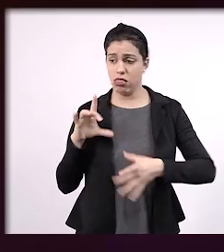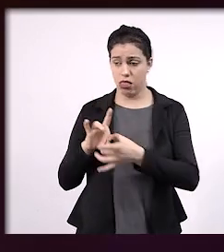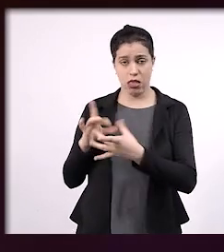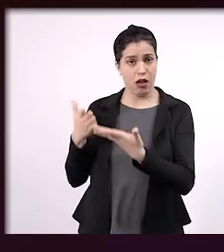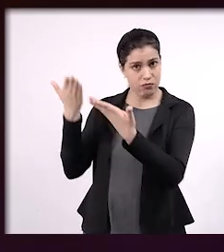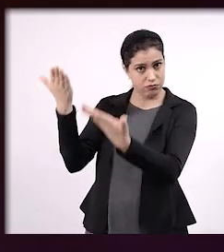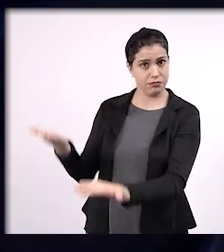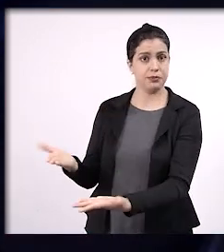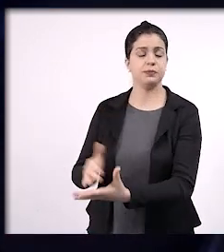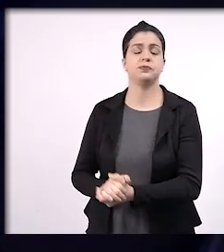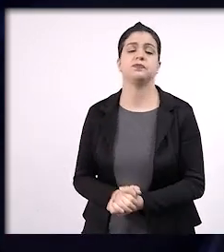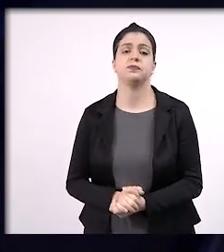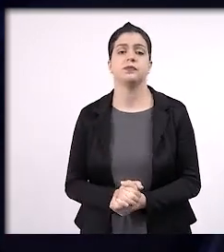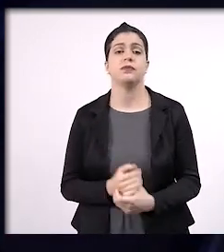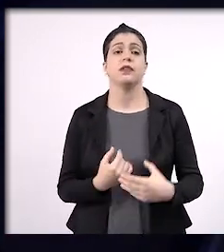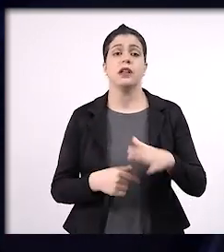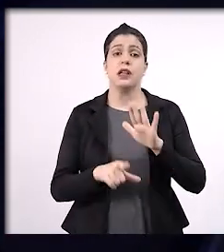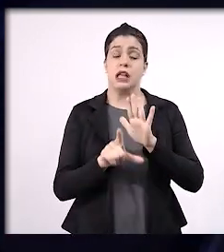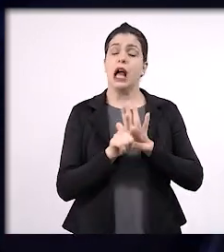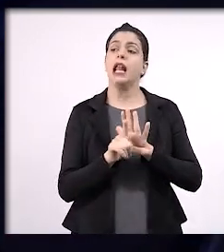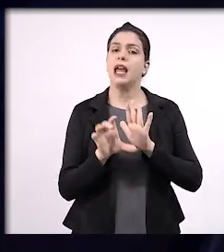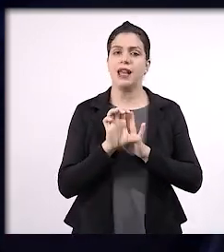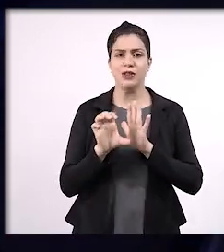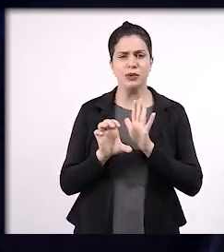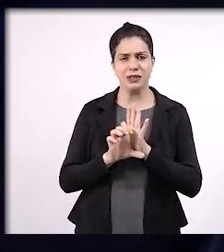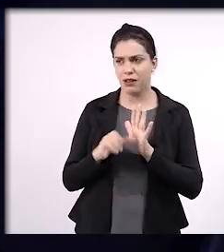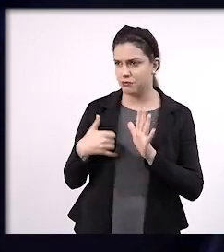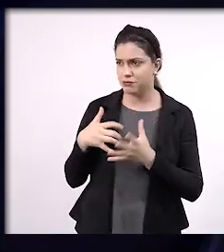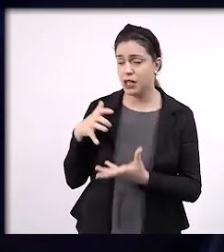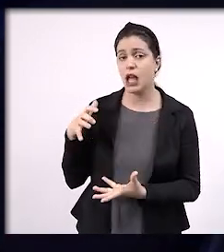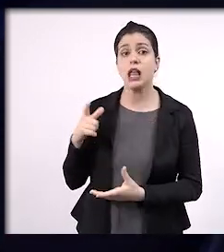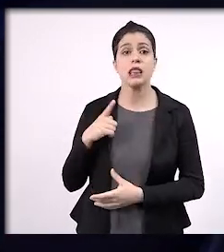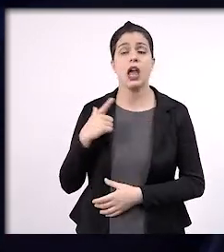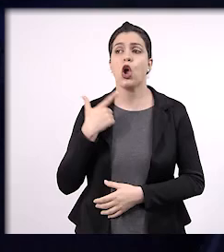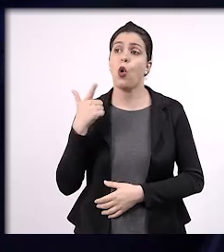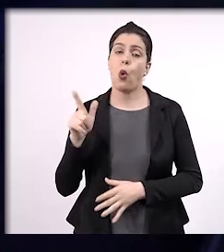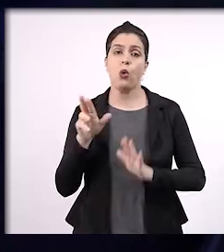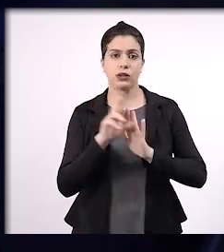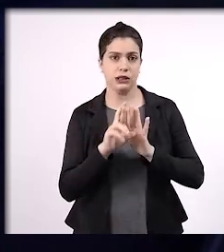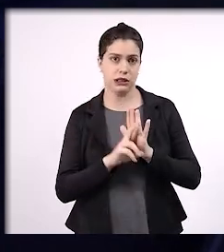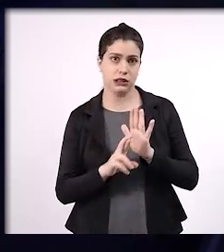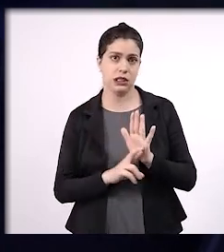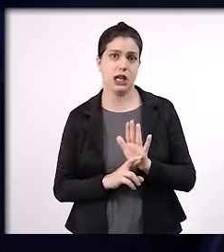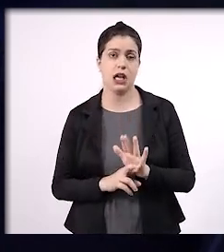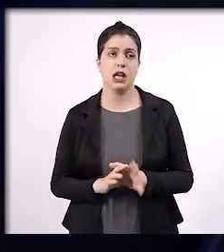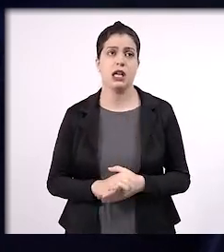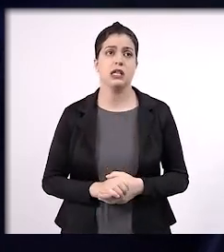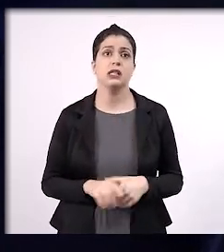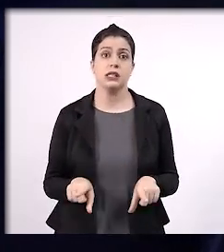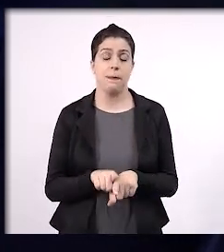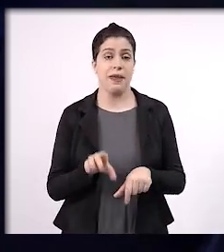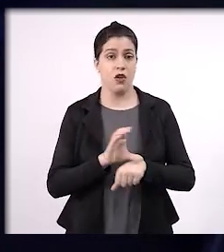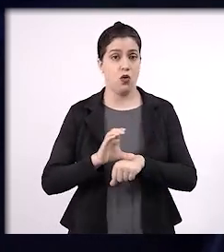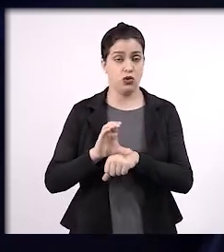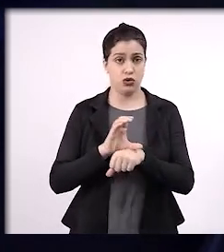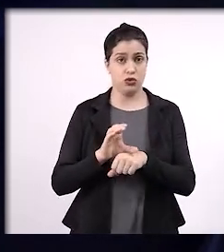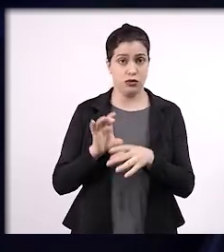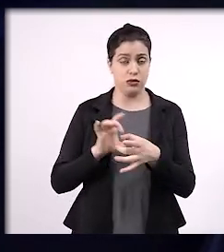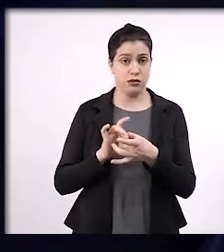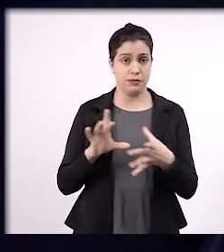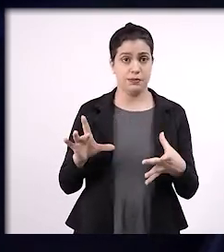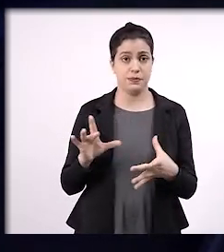lhe for melhor. Além do Estatuto do Idoso, né, existem outras normas que a Constituição permite para o